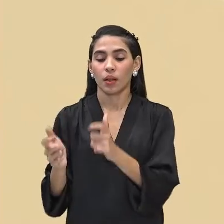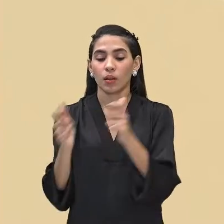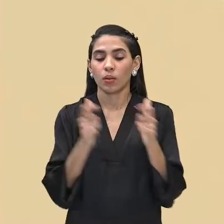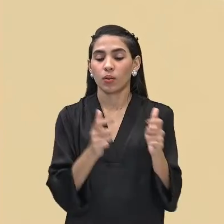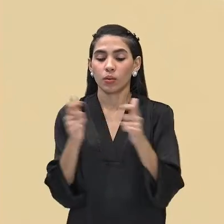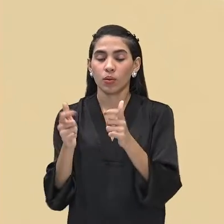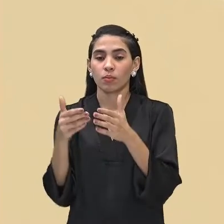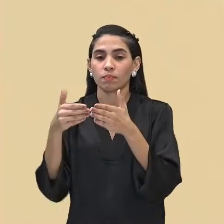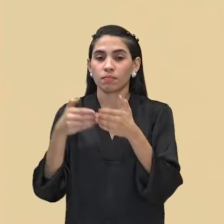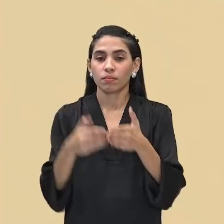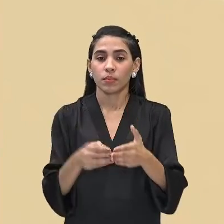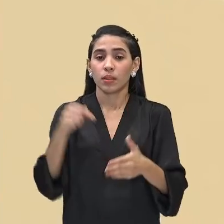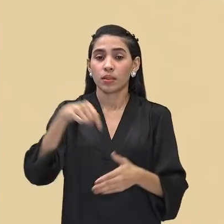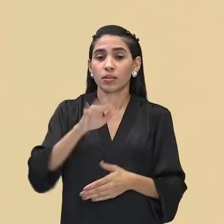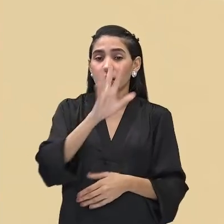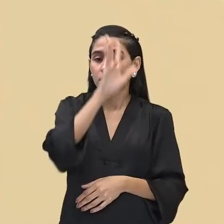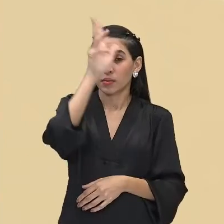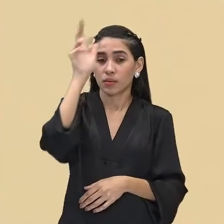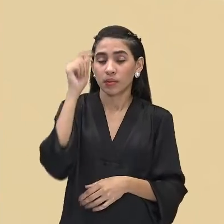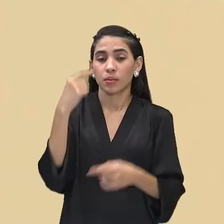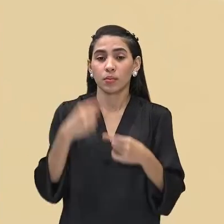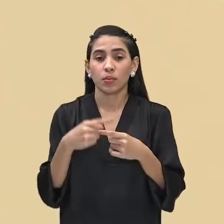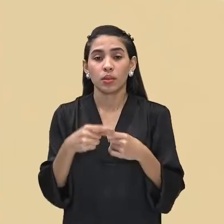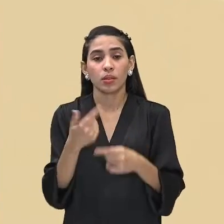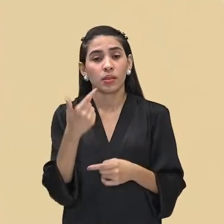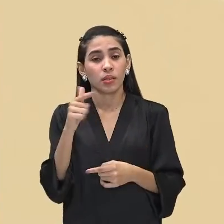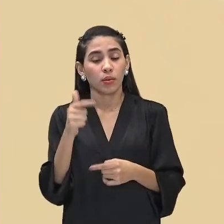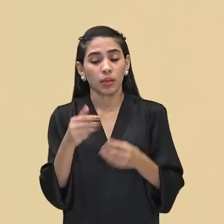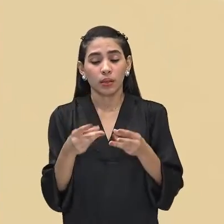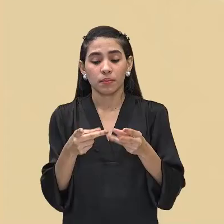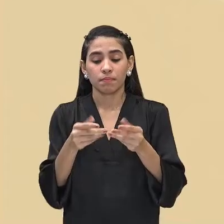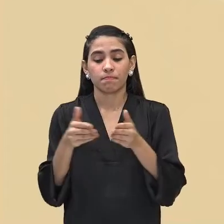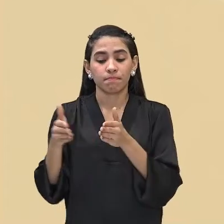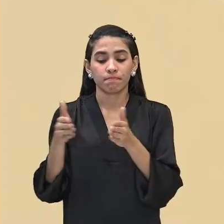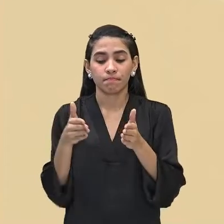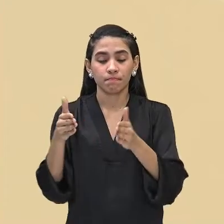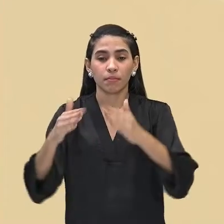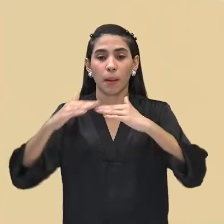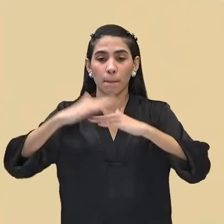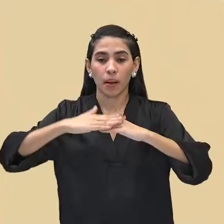do nosso estado, tá bom? Até porque não temos estradas, a questão